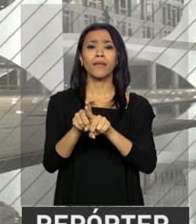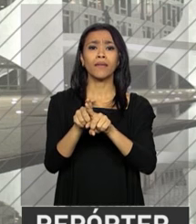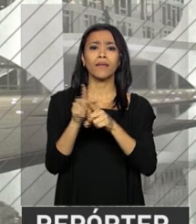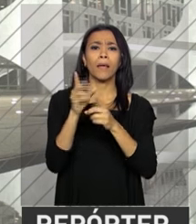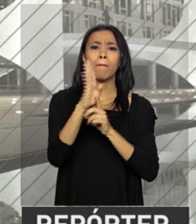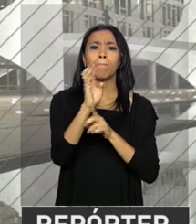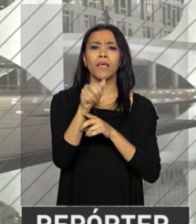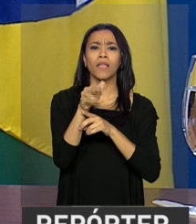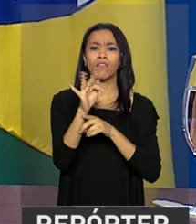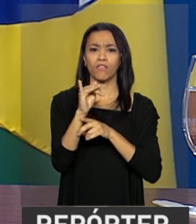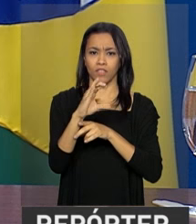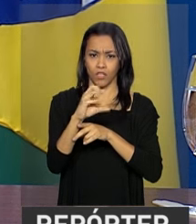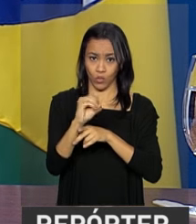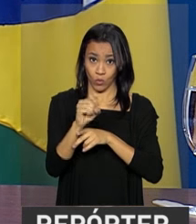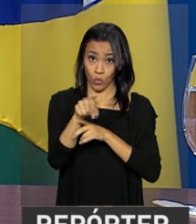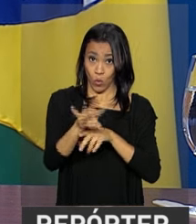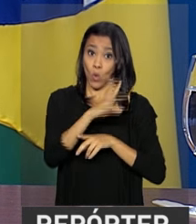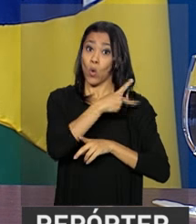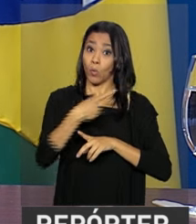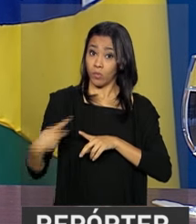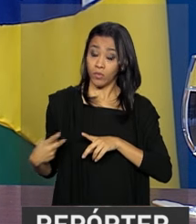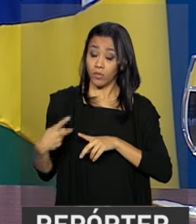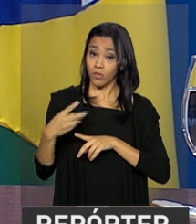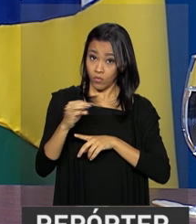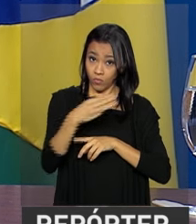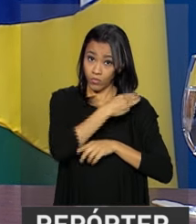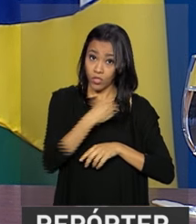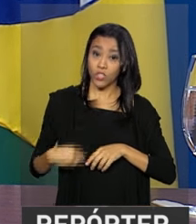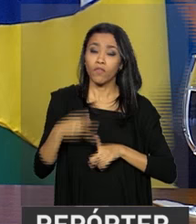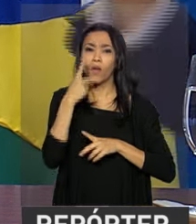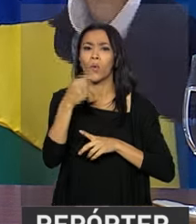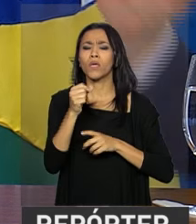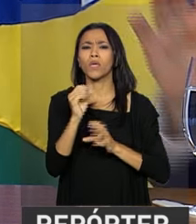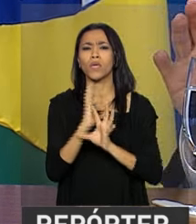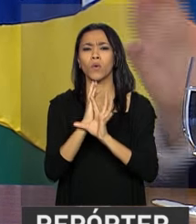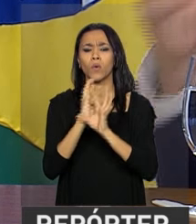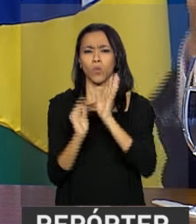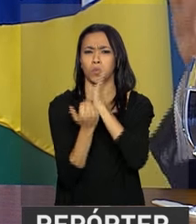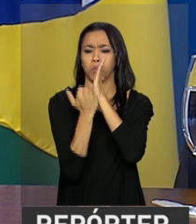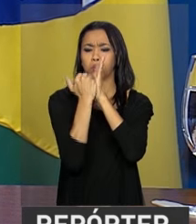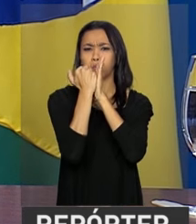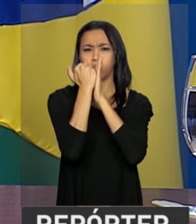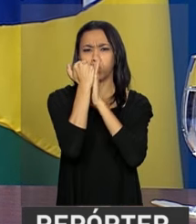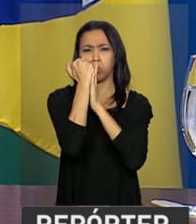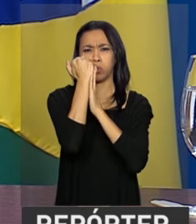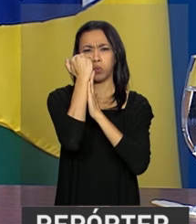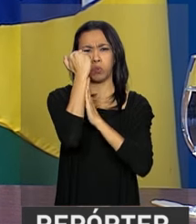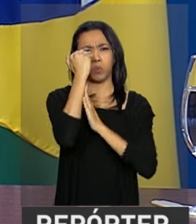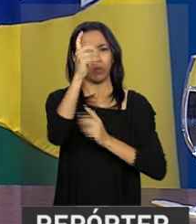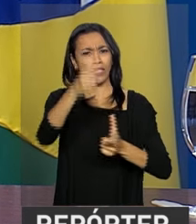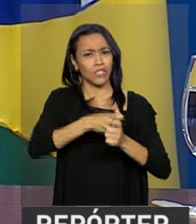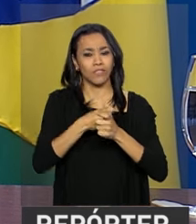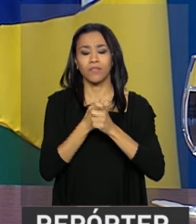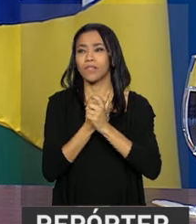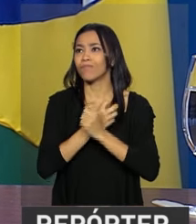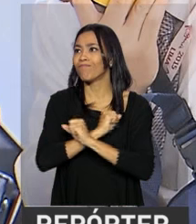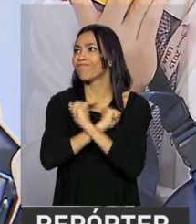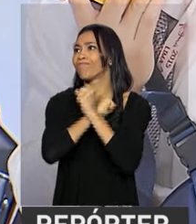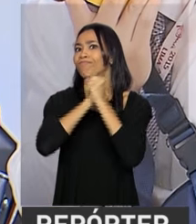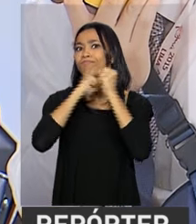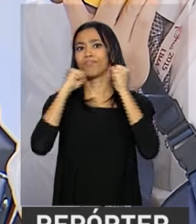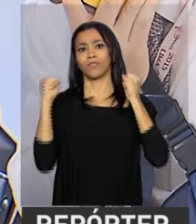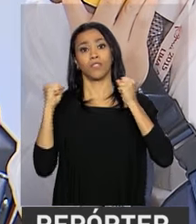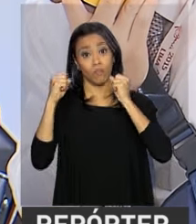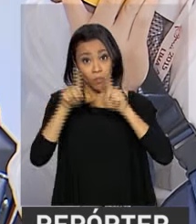benefícios tributários. O ministro Henrique Meirelles acredita que o crescimento das despesas no Brasil se tornou insustentável, por isso